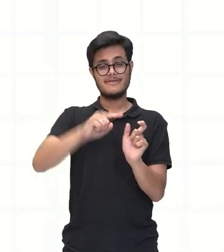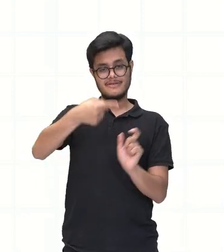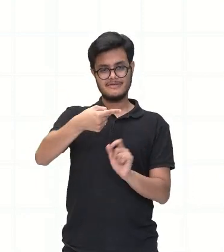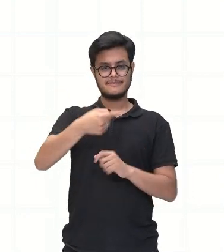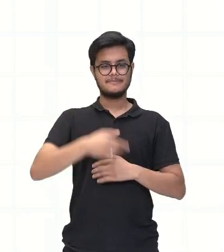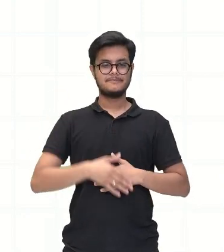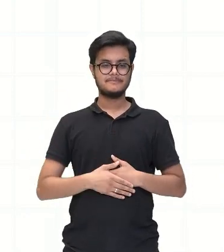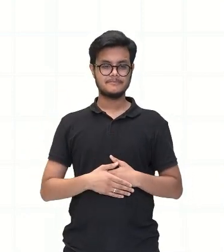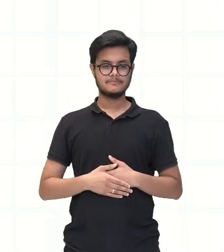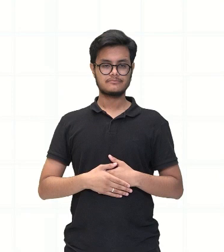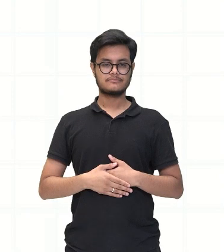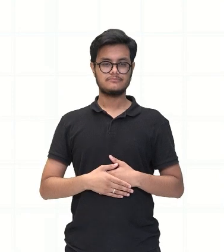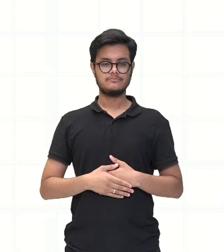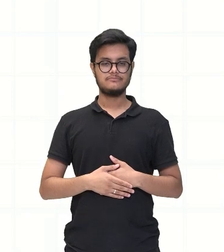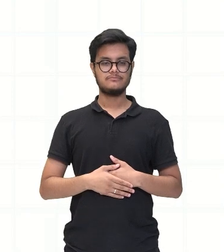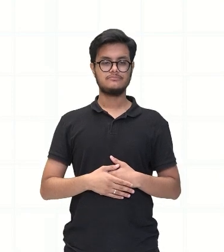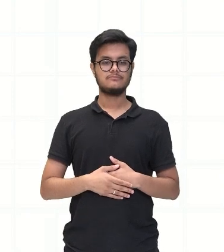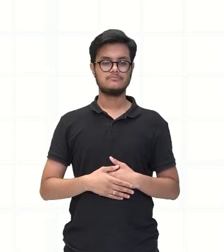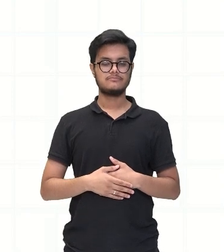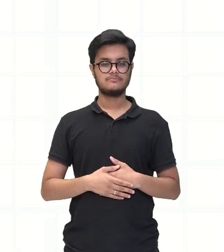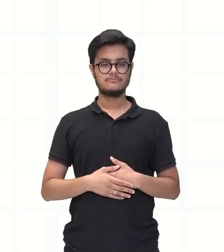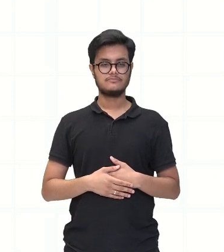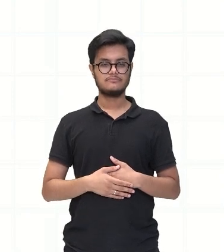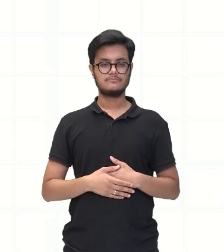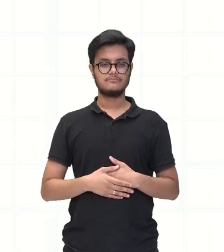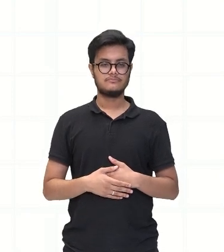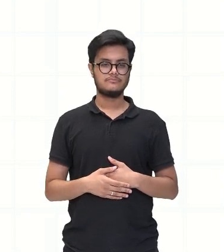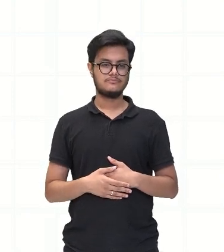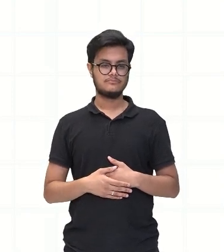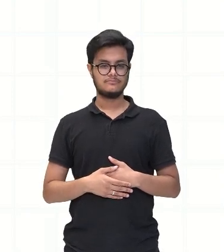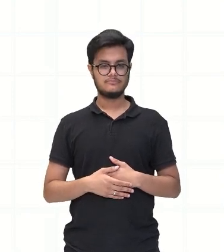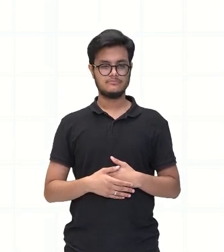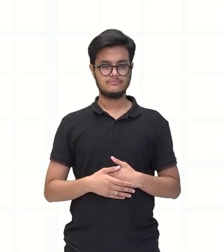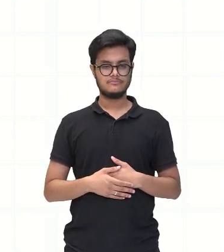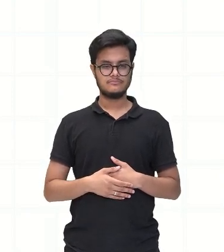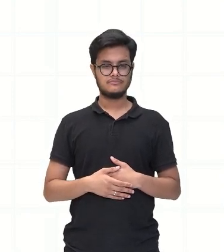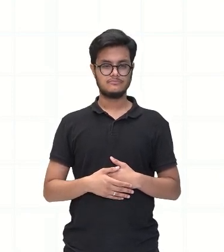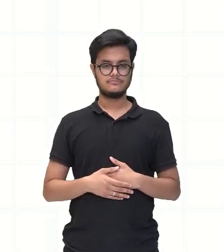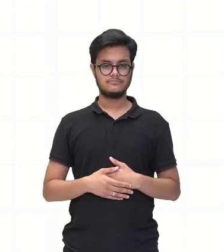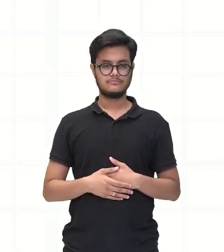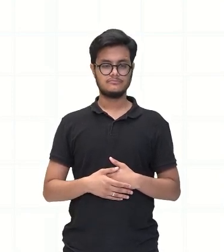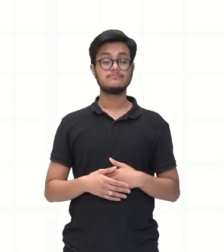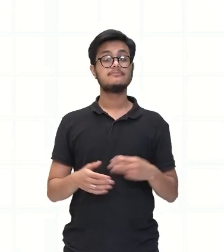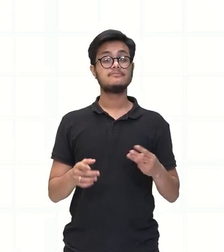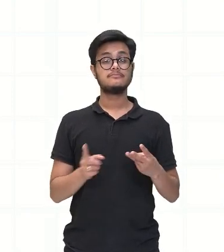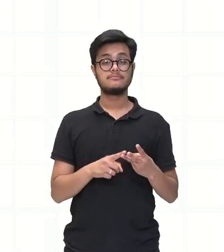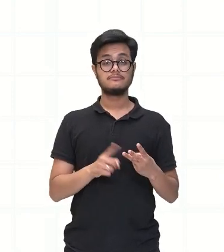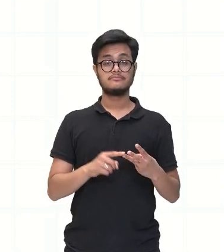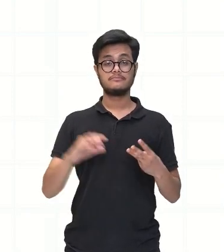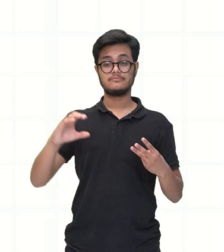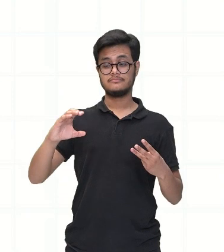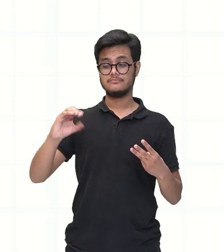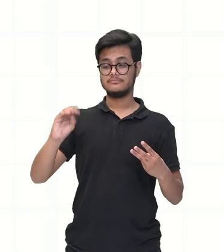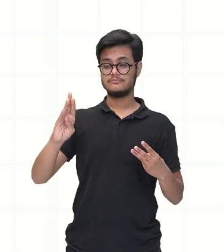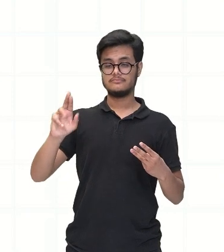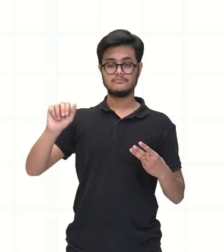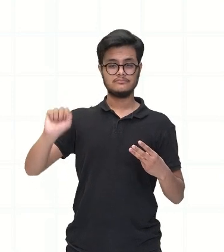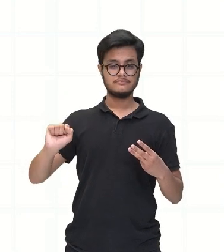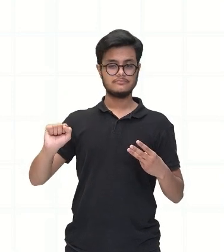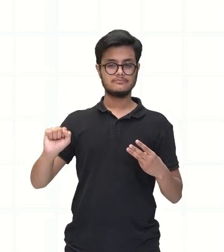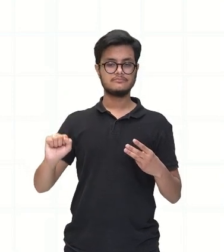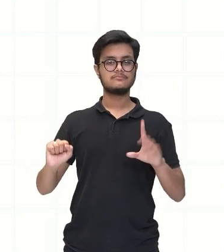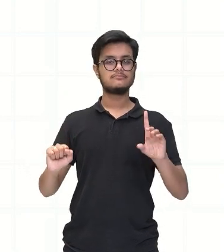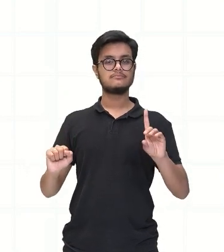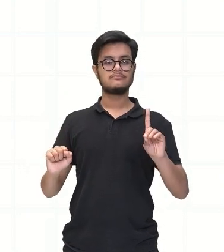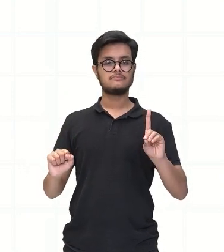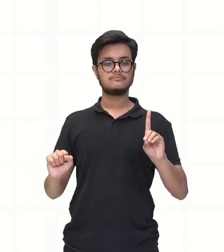hífen, ok? Você vai utilizar o hífen nas duas palavras. Cobra d'água, do mundo dos